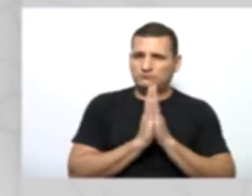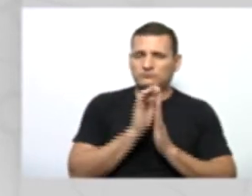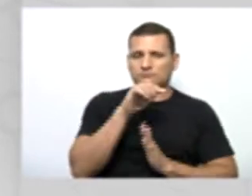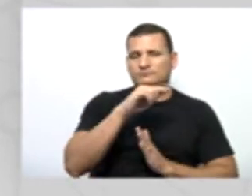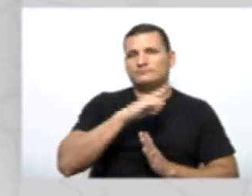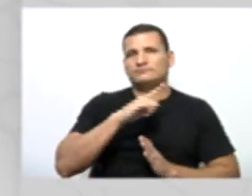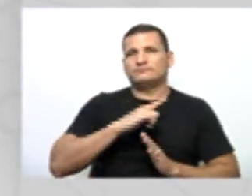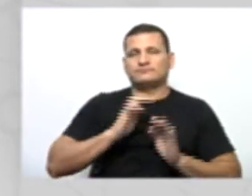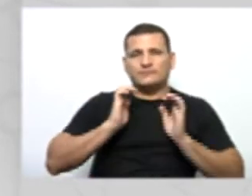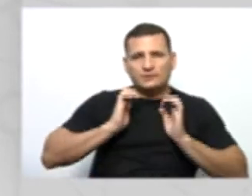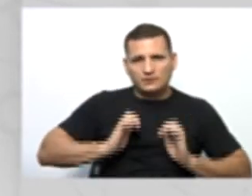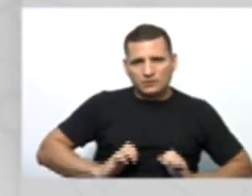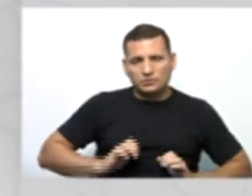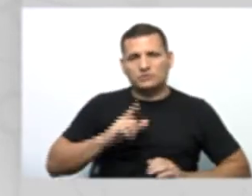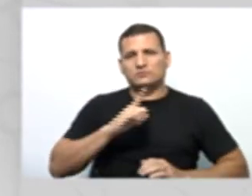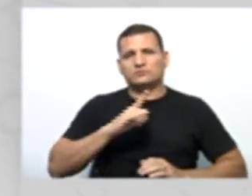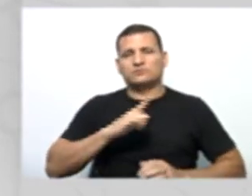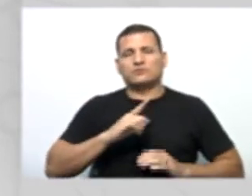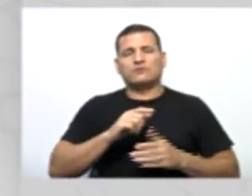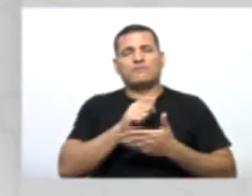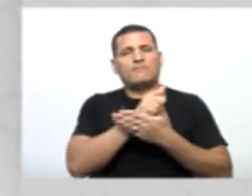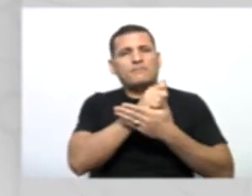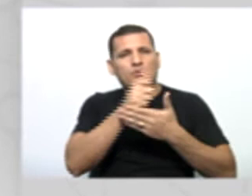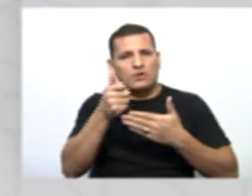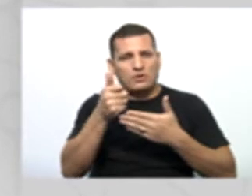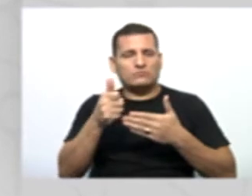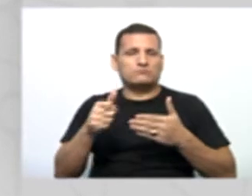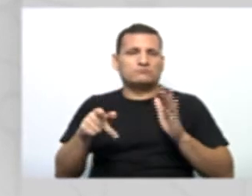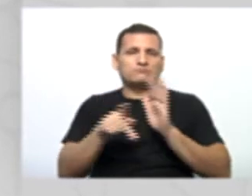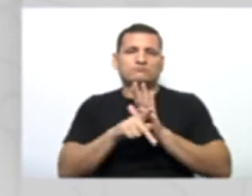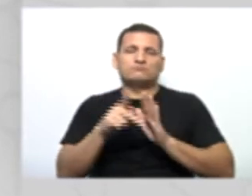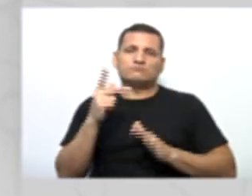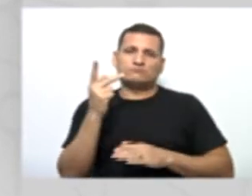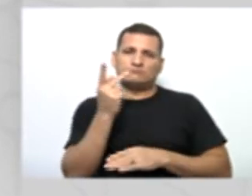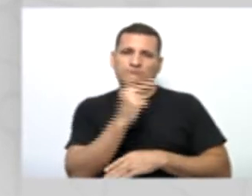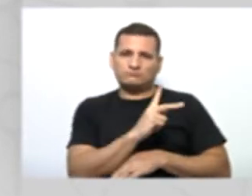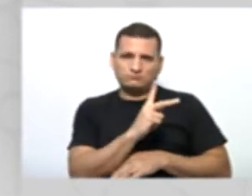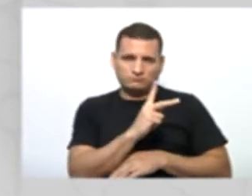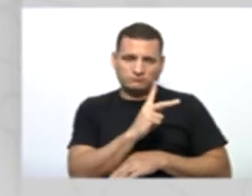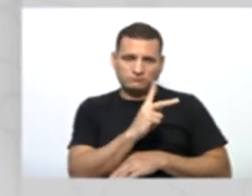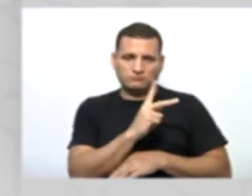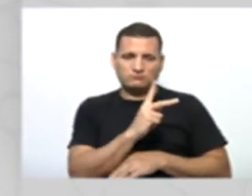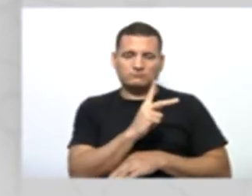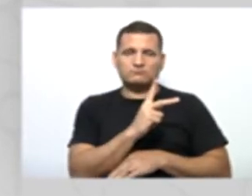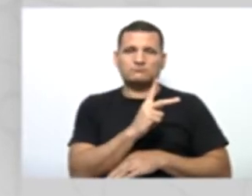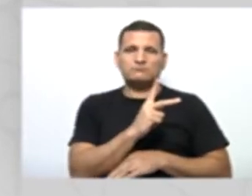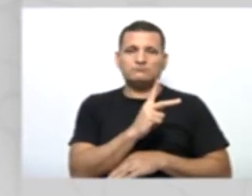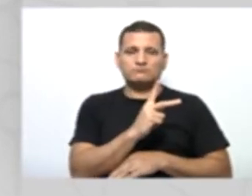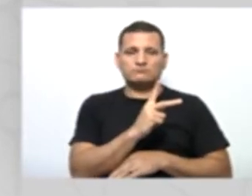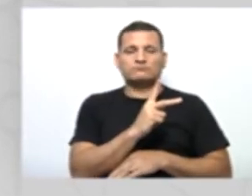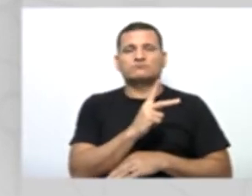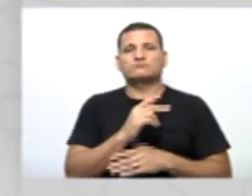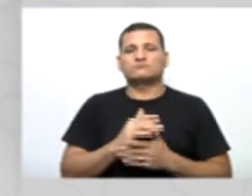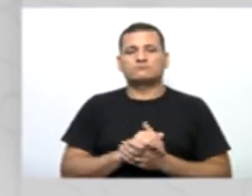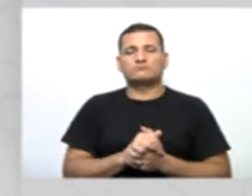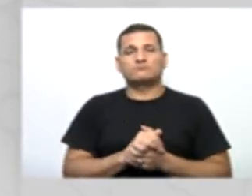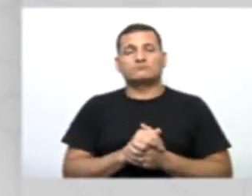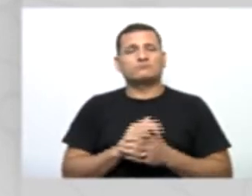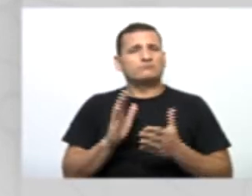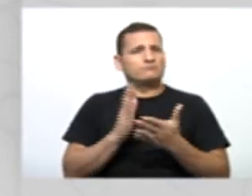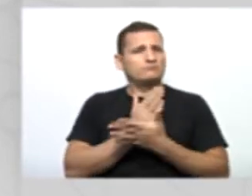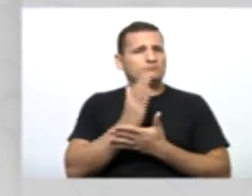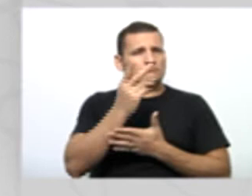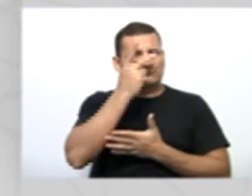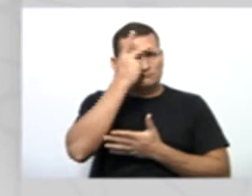de princípios morais, que fazem parte também dos princípios éticos e morais de quem é cristão. Muitas pessoas